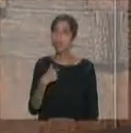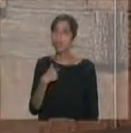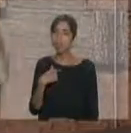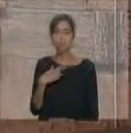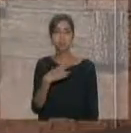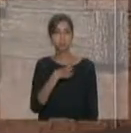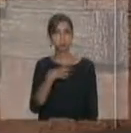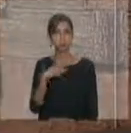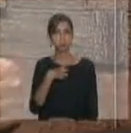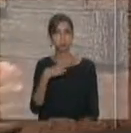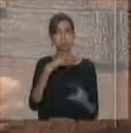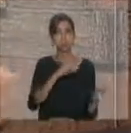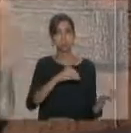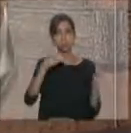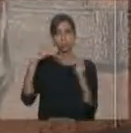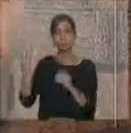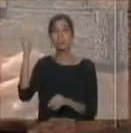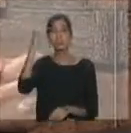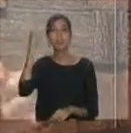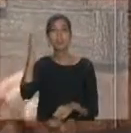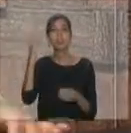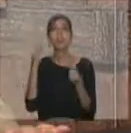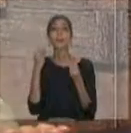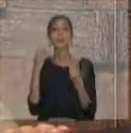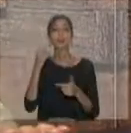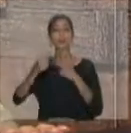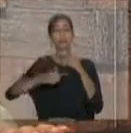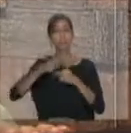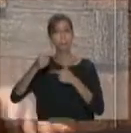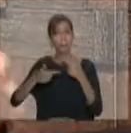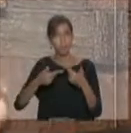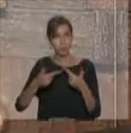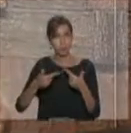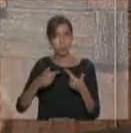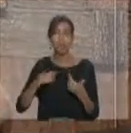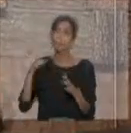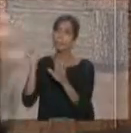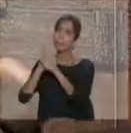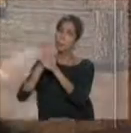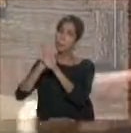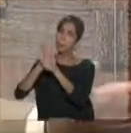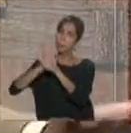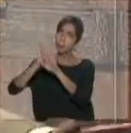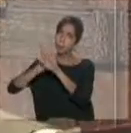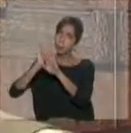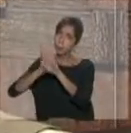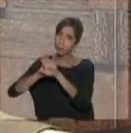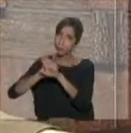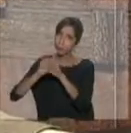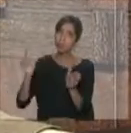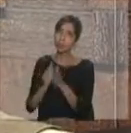de Salvador, querendo ir para São Paulo para trabalhar na última hora, bati na porta do jornal, entrei e fiquei.